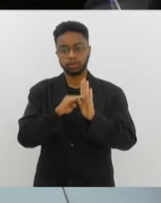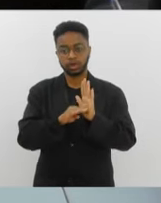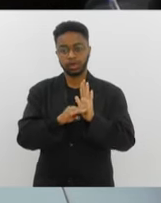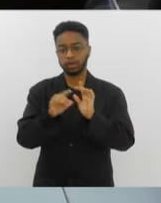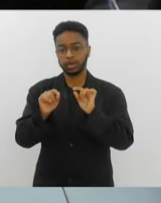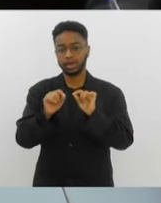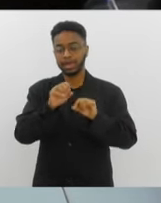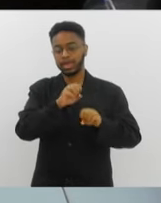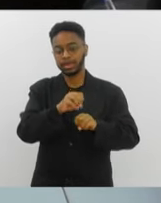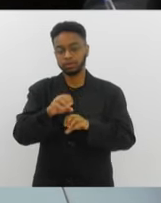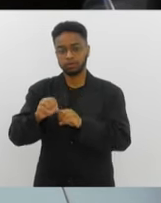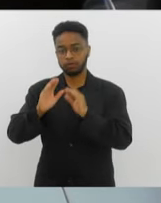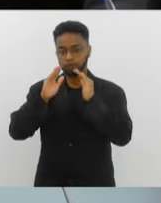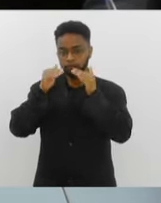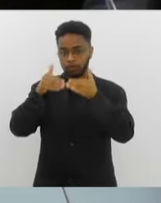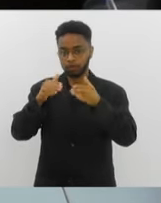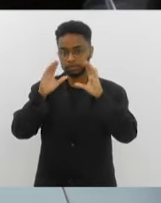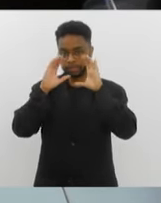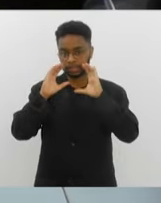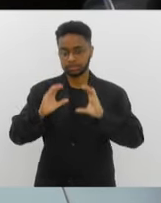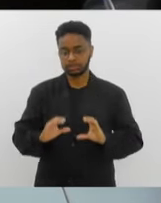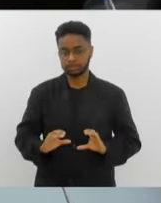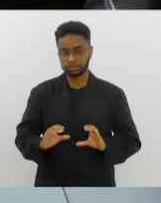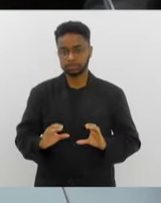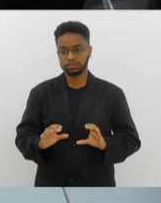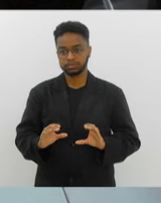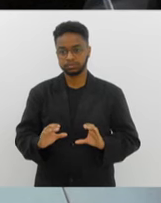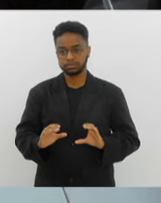Educação para a Cidadania,